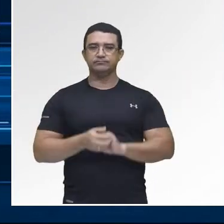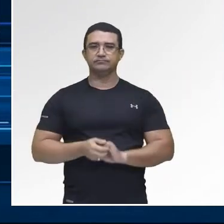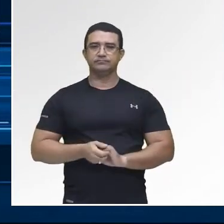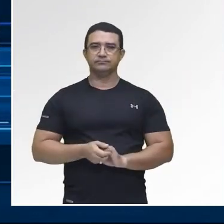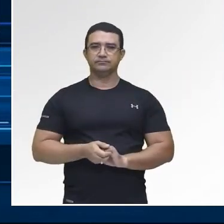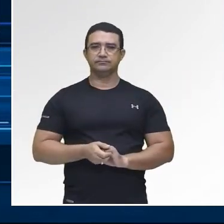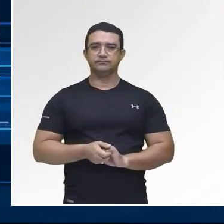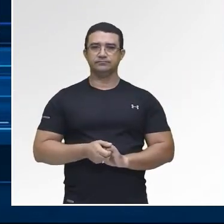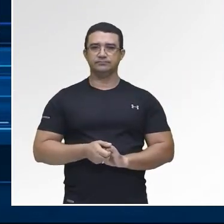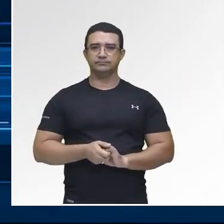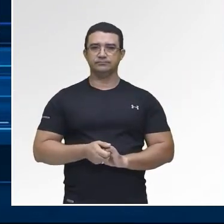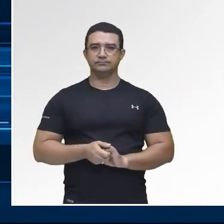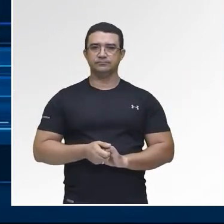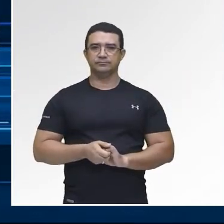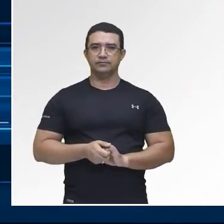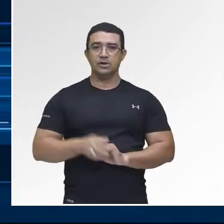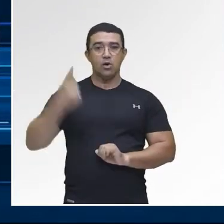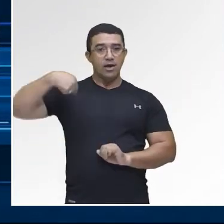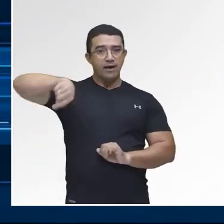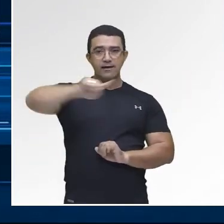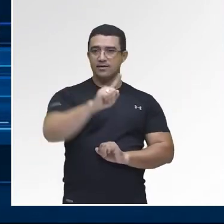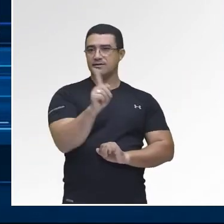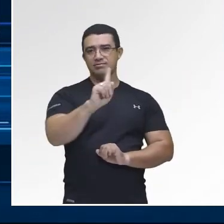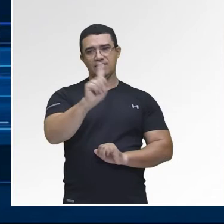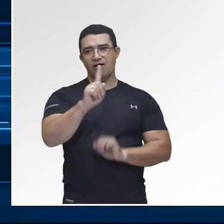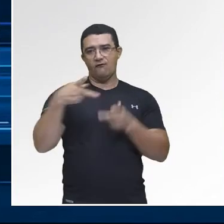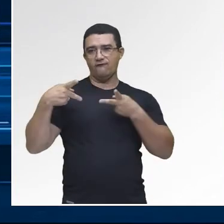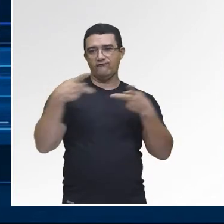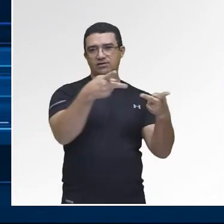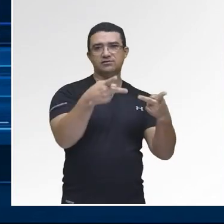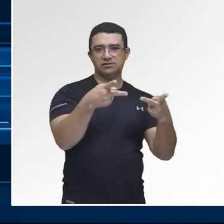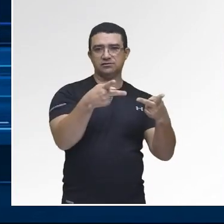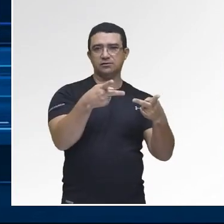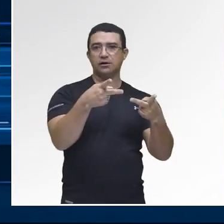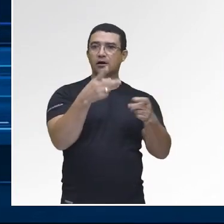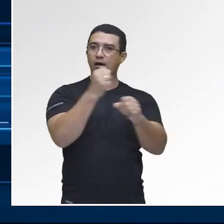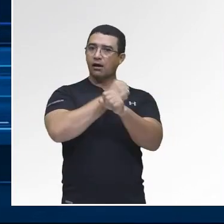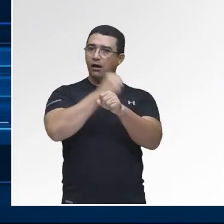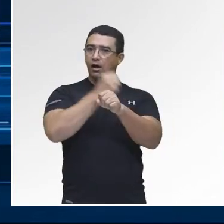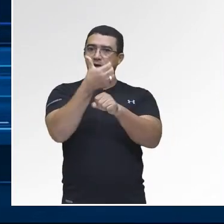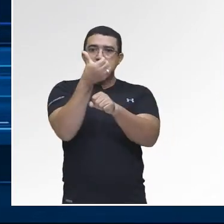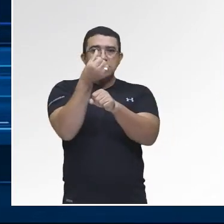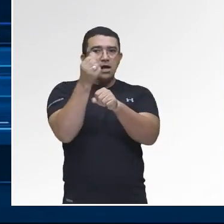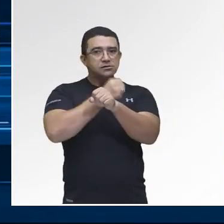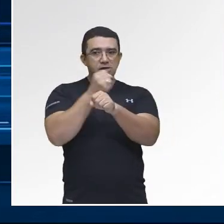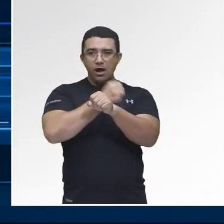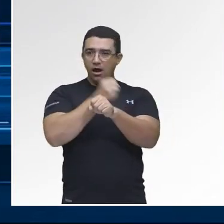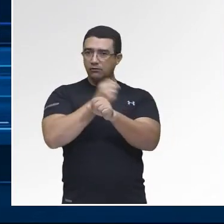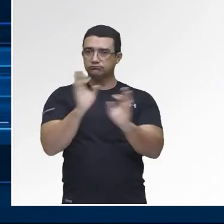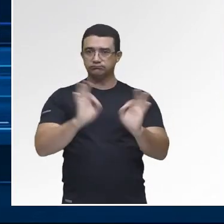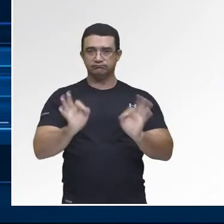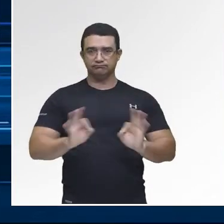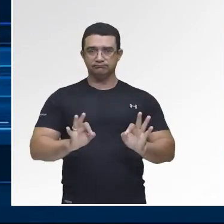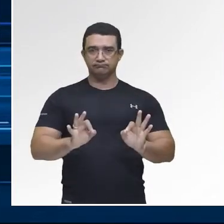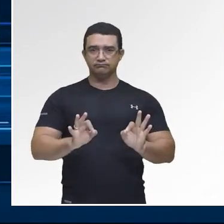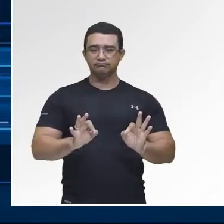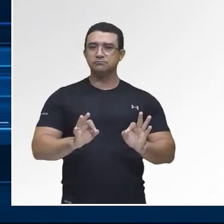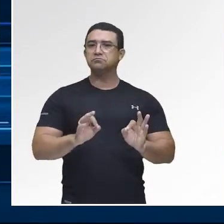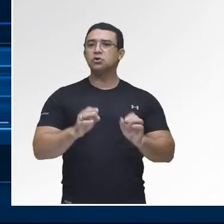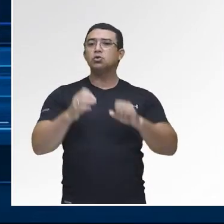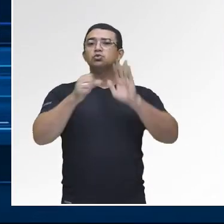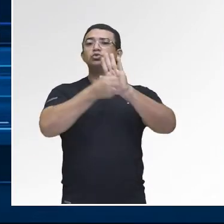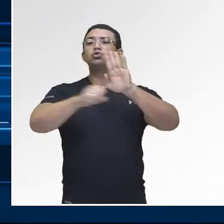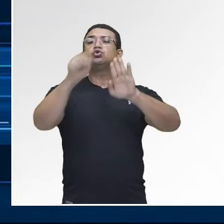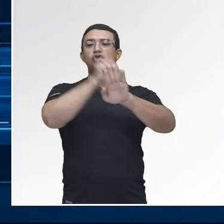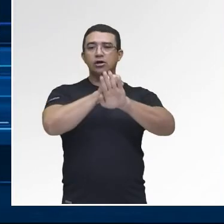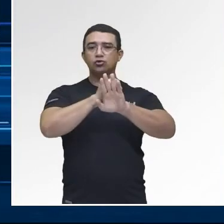last 6 years. Então, eles não nos visitam há 6 anos. Qual é o sujeito? É they, é